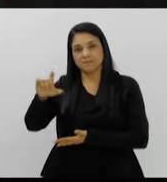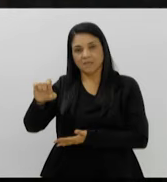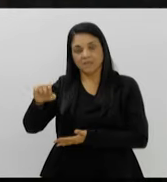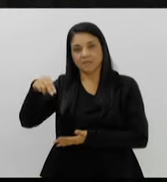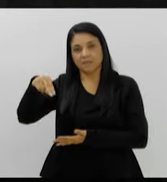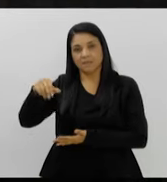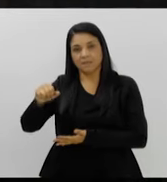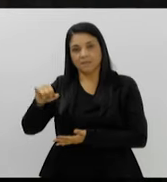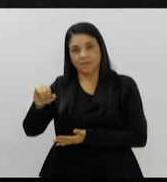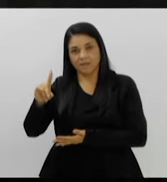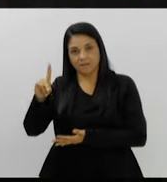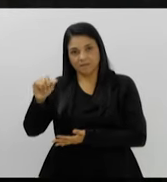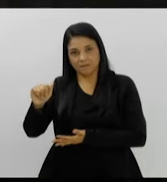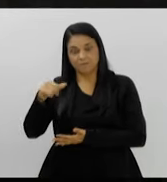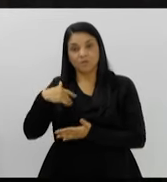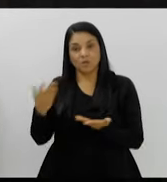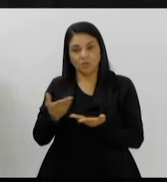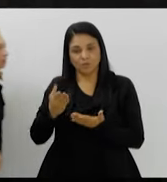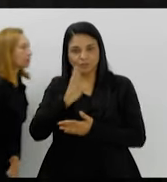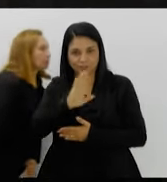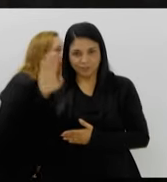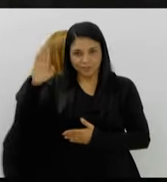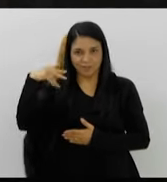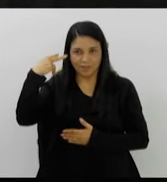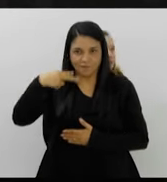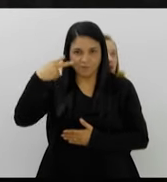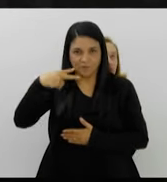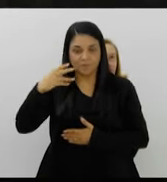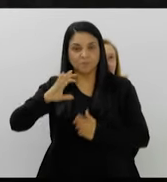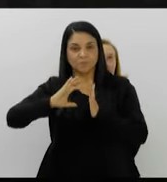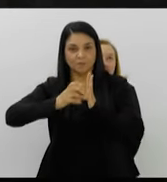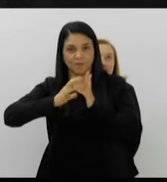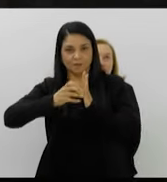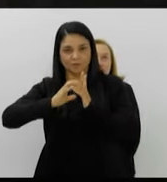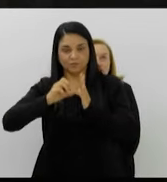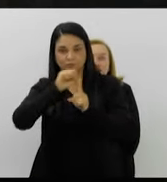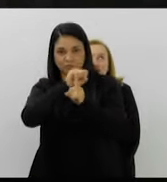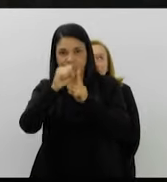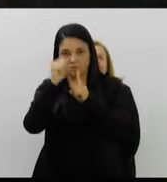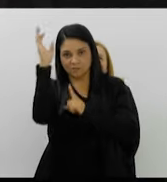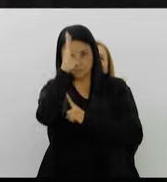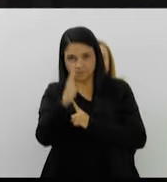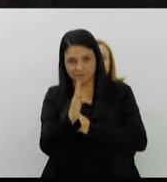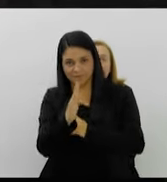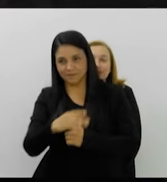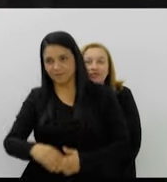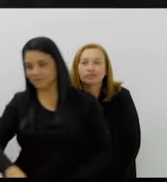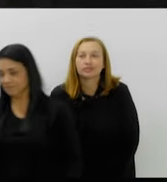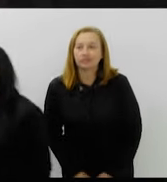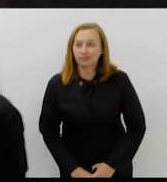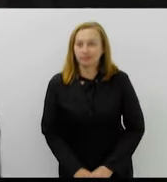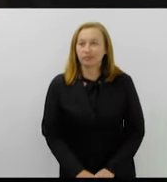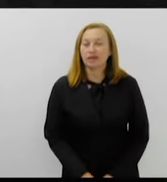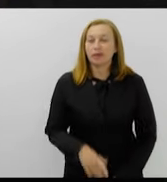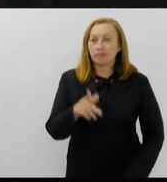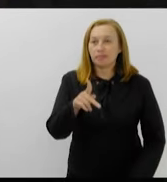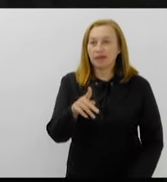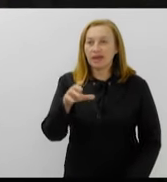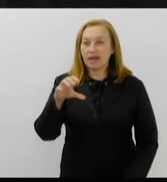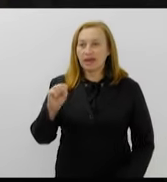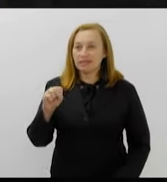naida hoje candidata a vereadora pelo partido socialista brasileiro o